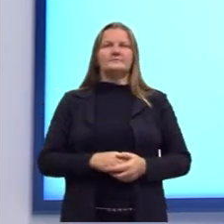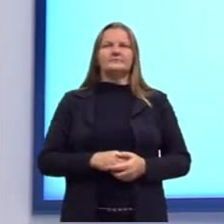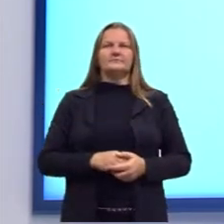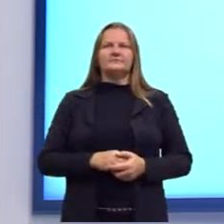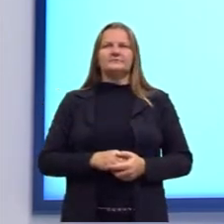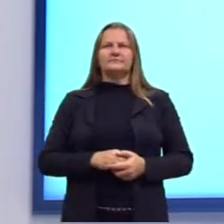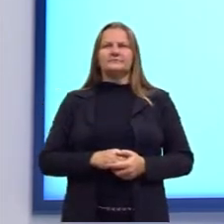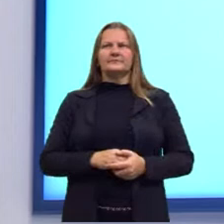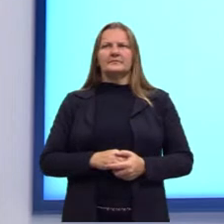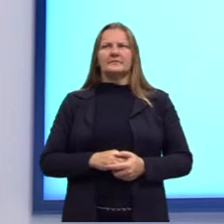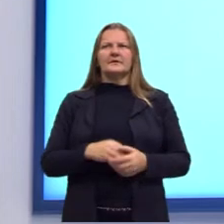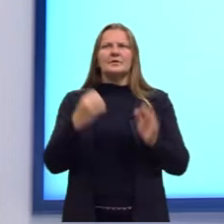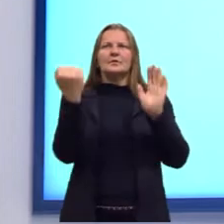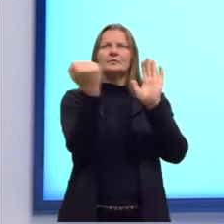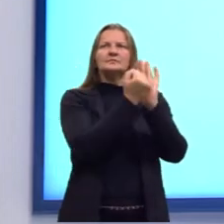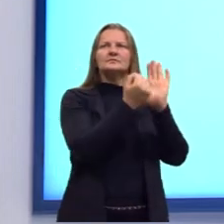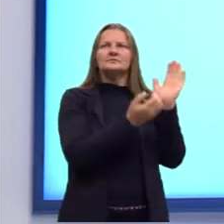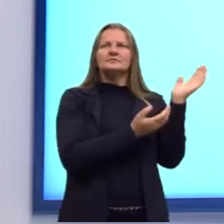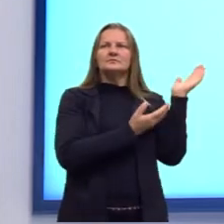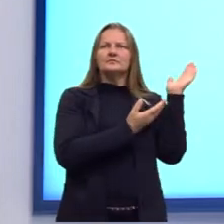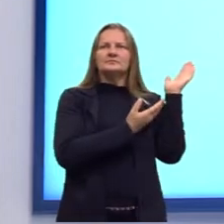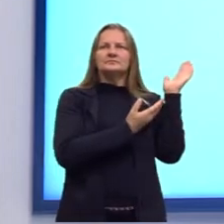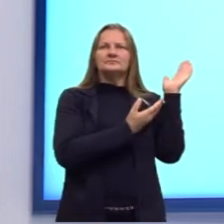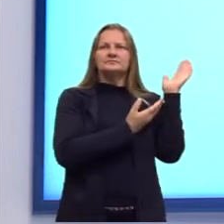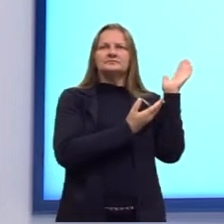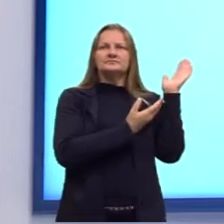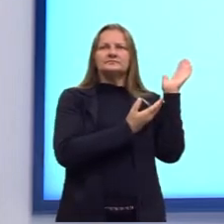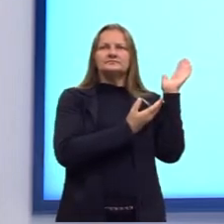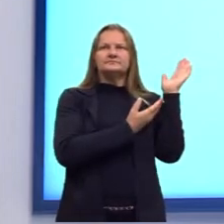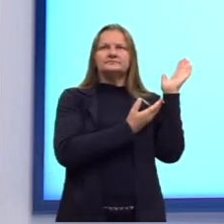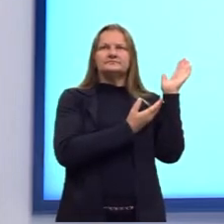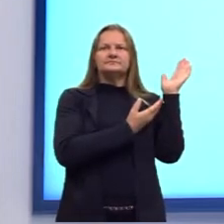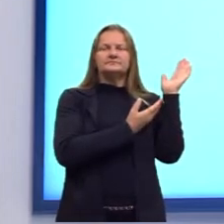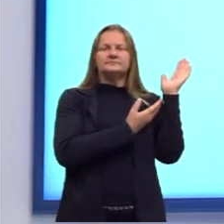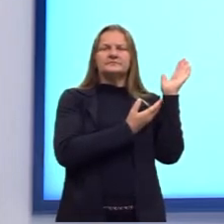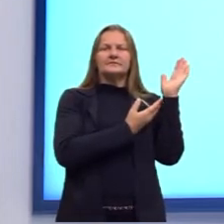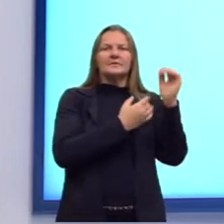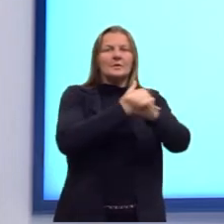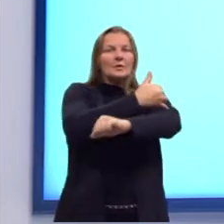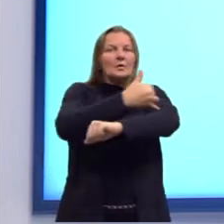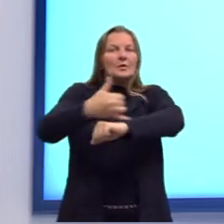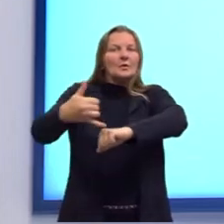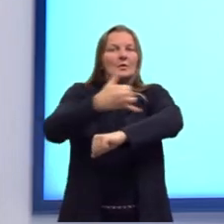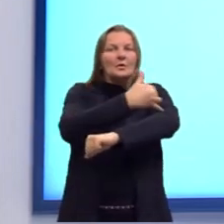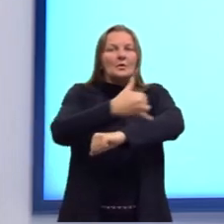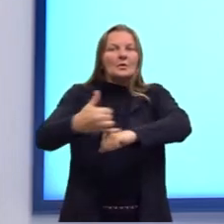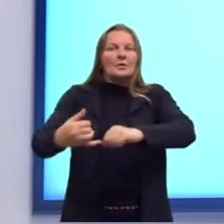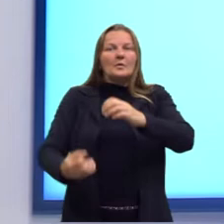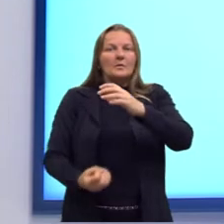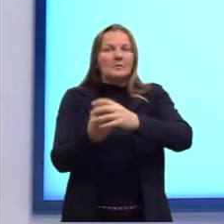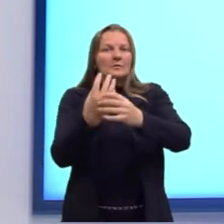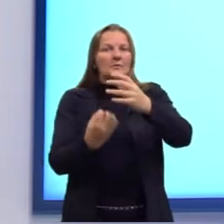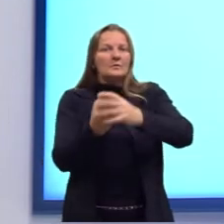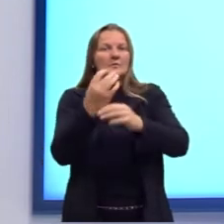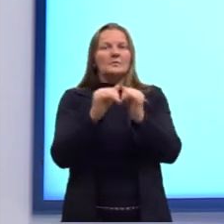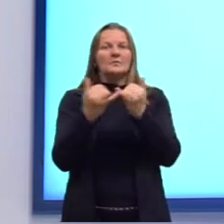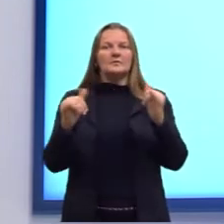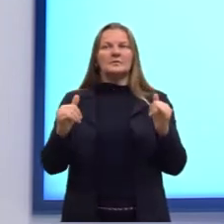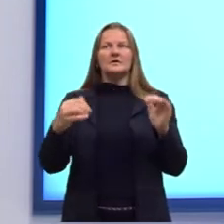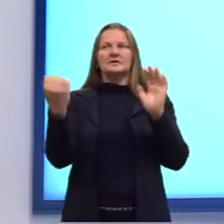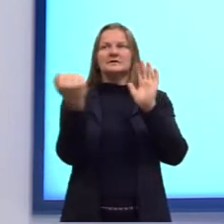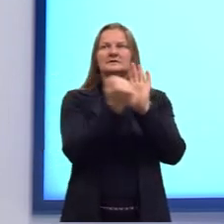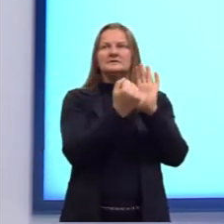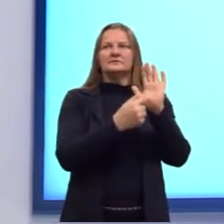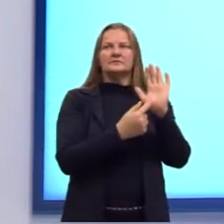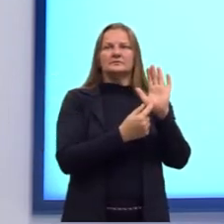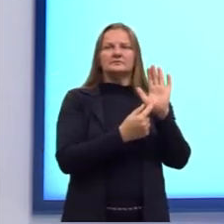certa Associação de geradores também podemos associar os geradores que a gente falou agora tá o símbolo do